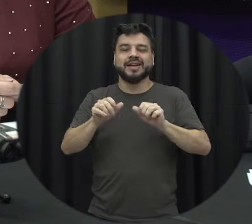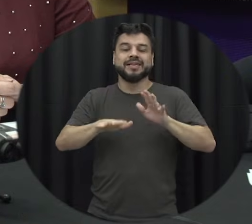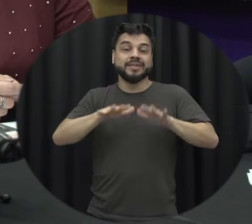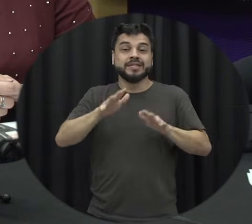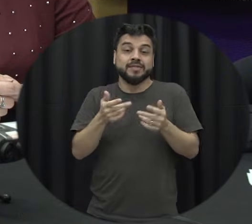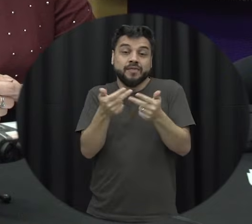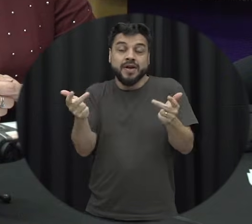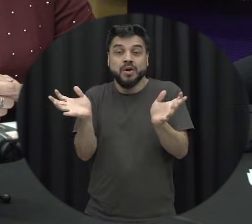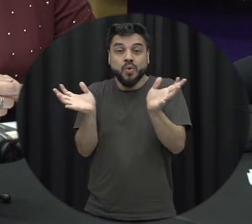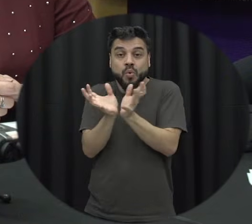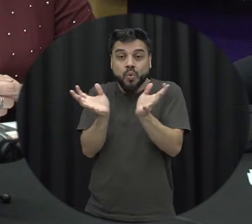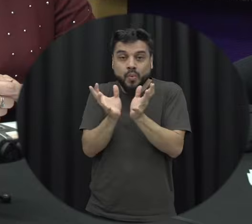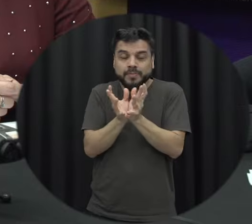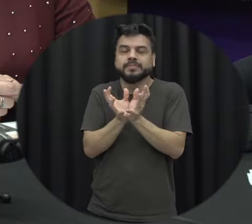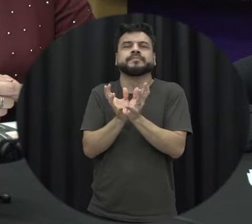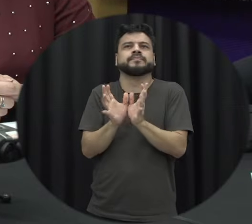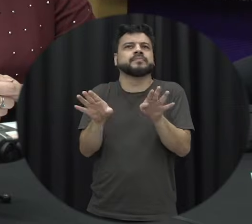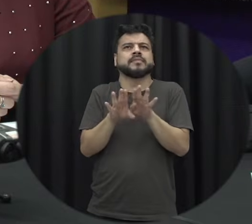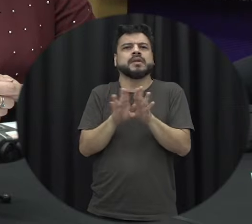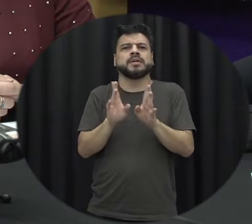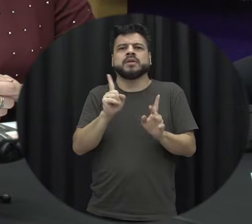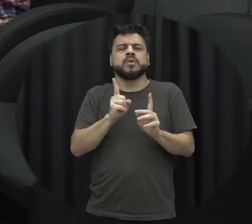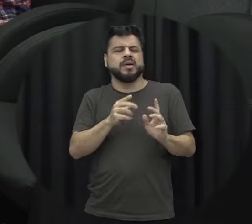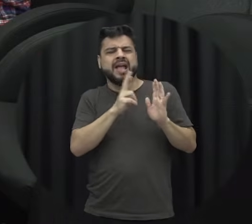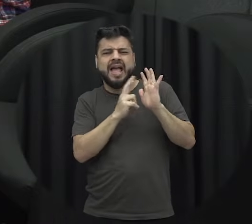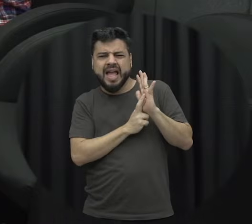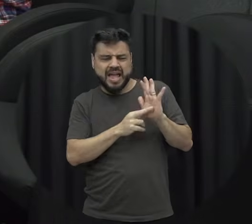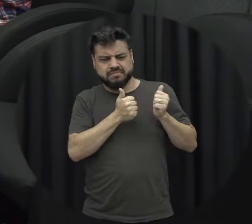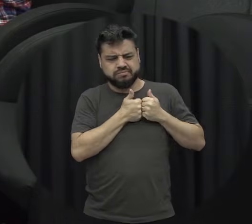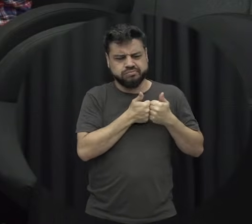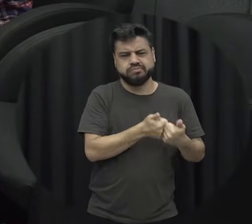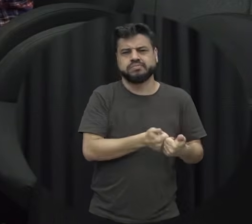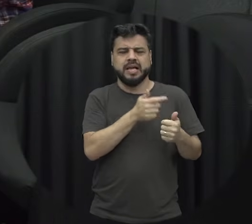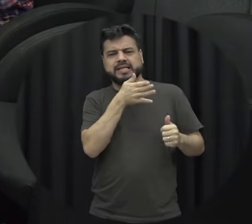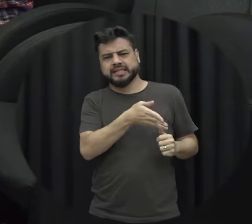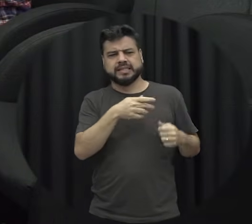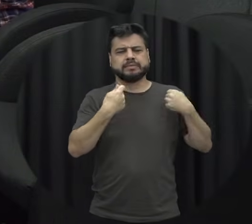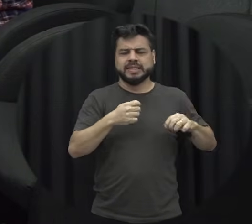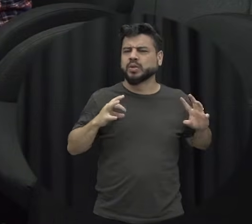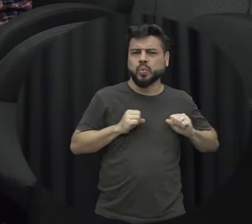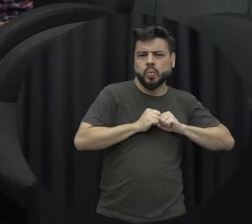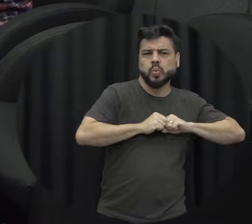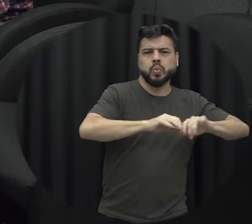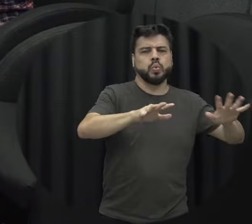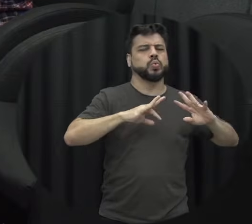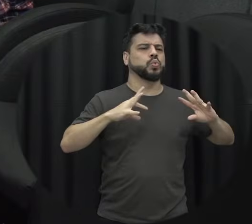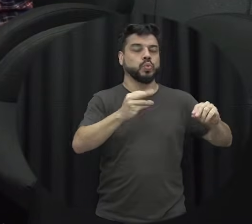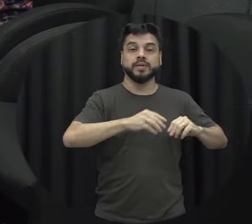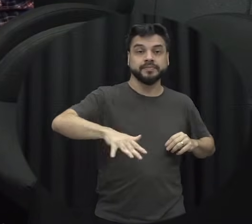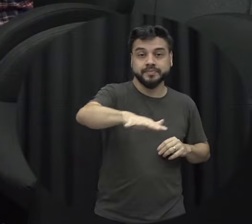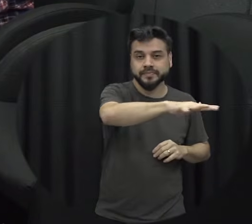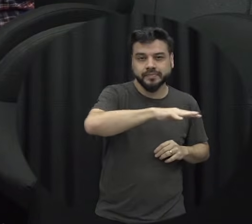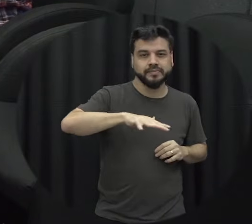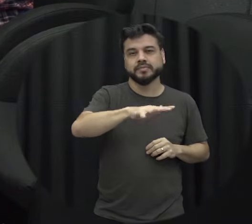não estavam formalizando esse conhecimento da forma como essa região que a gente costuma